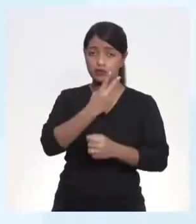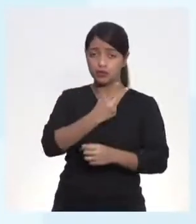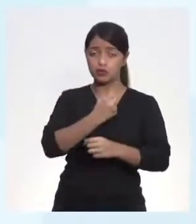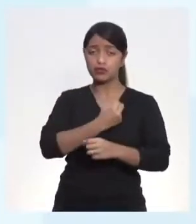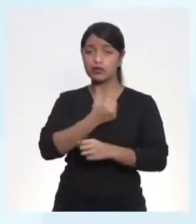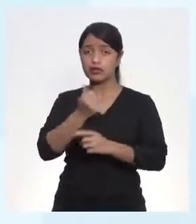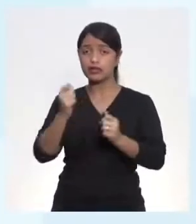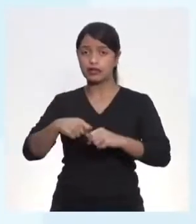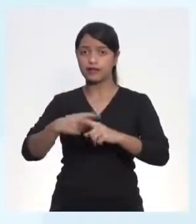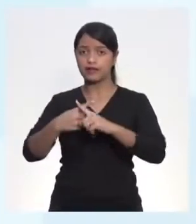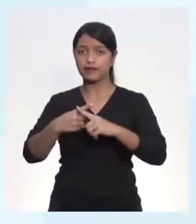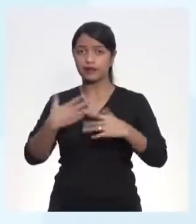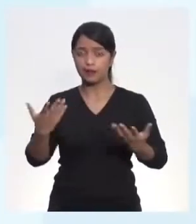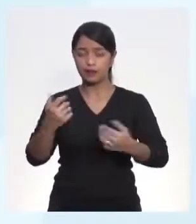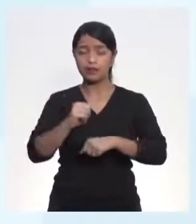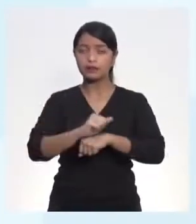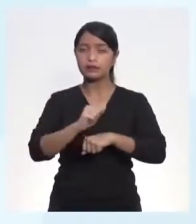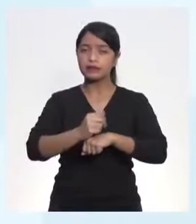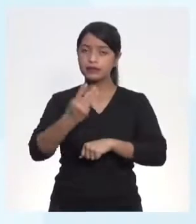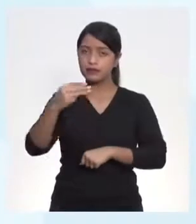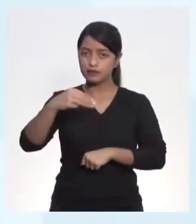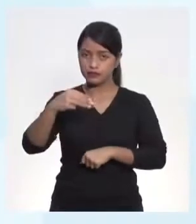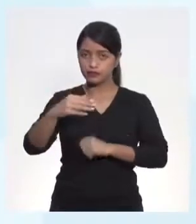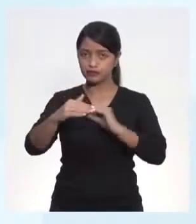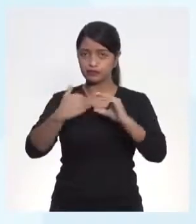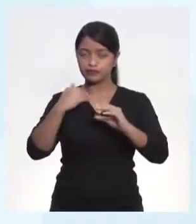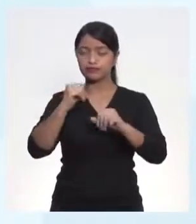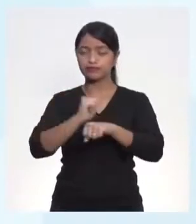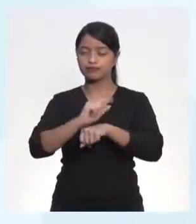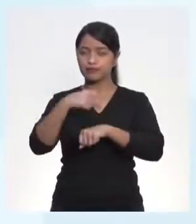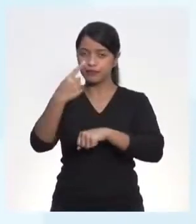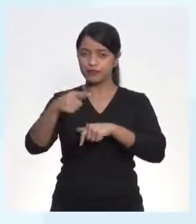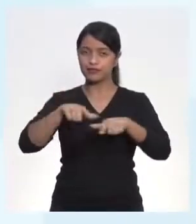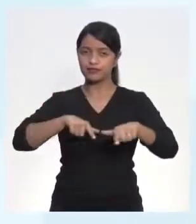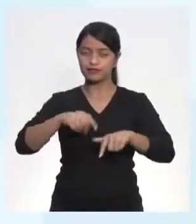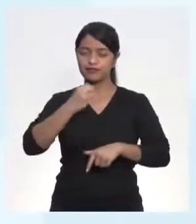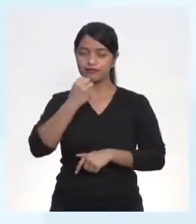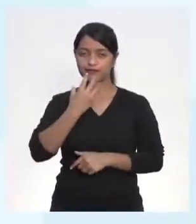6. 3 minutinhos para vocês, a gente já retorna. Bom trabalho.